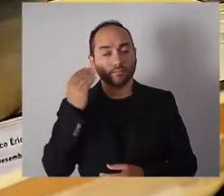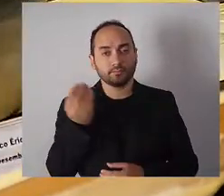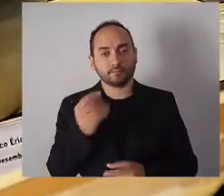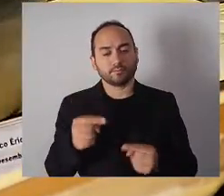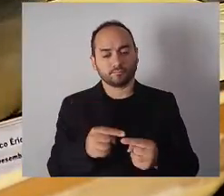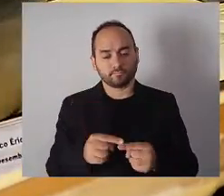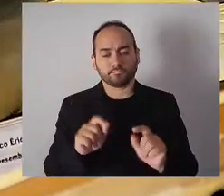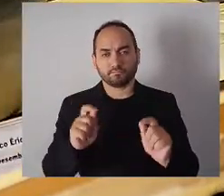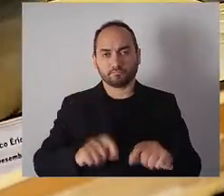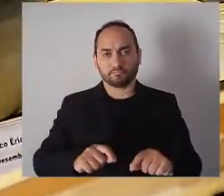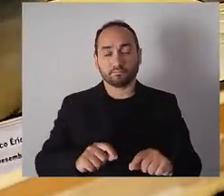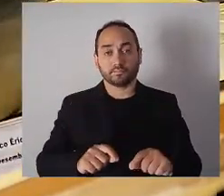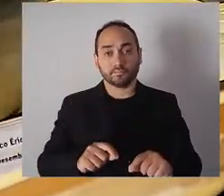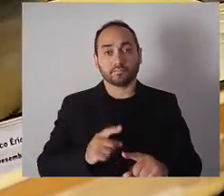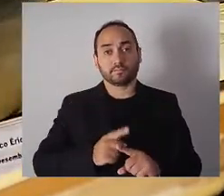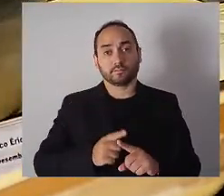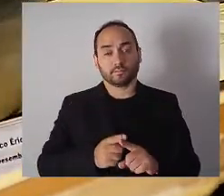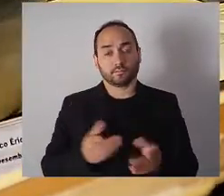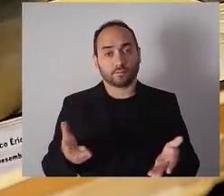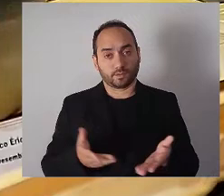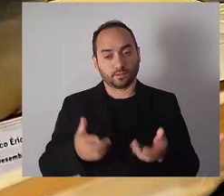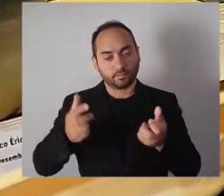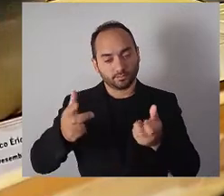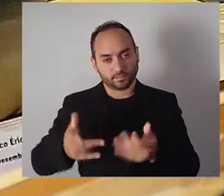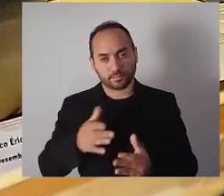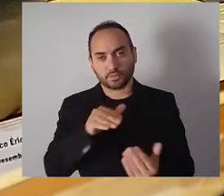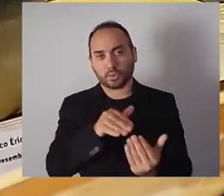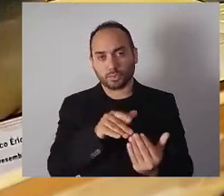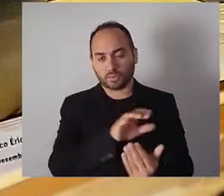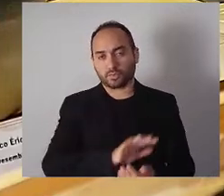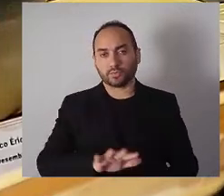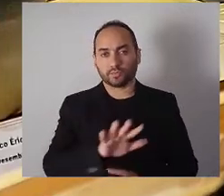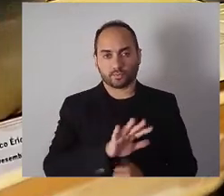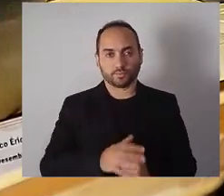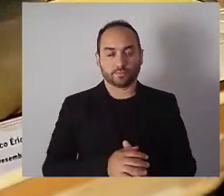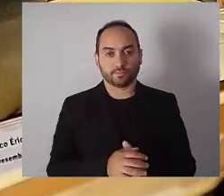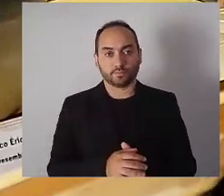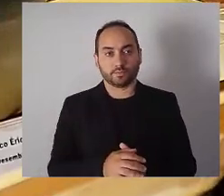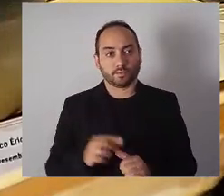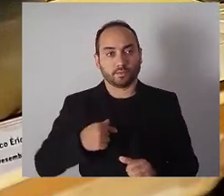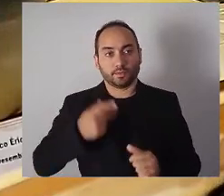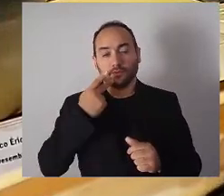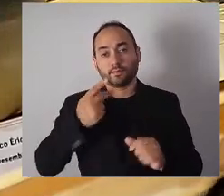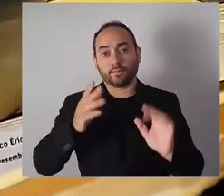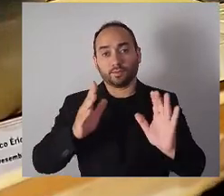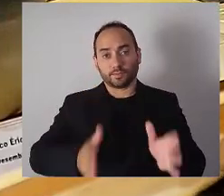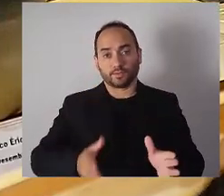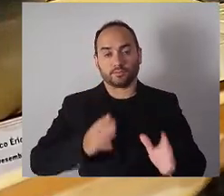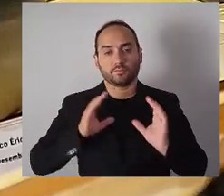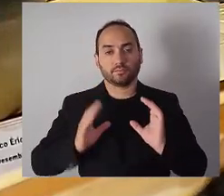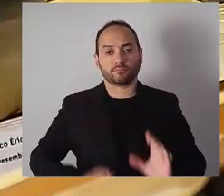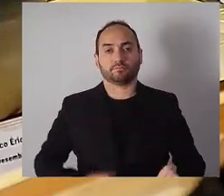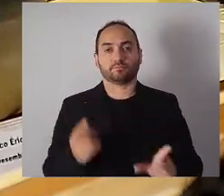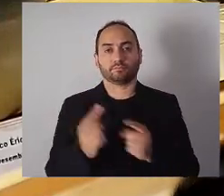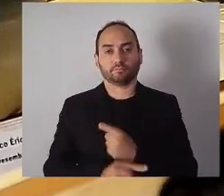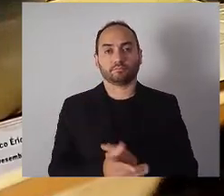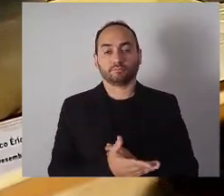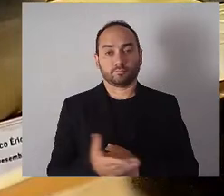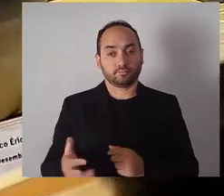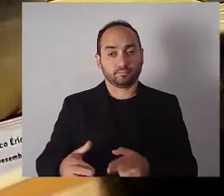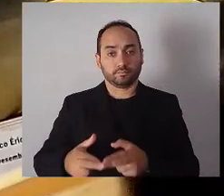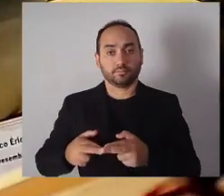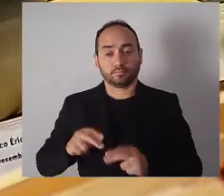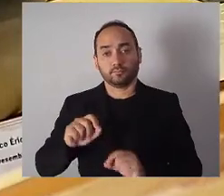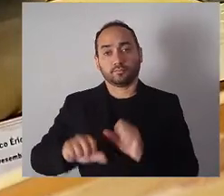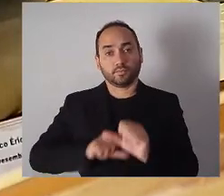sentido, pelo qual me acosto em sua integralidade. Como já destacado, o comportamento contraditório do requerido não afasta a